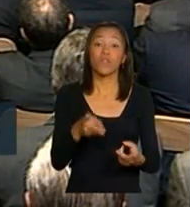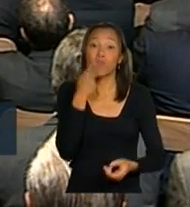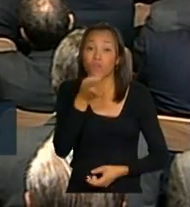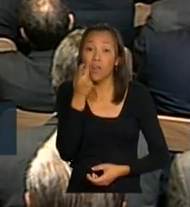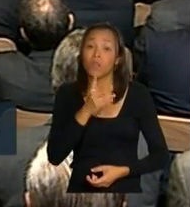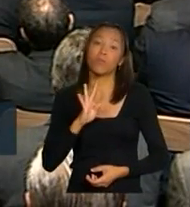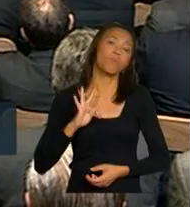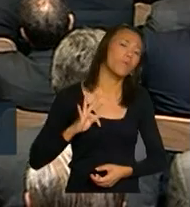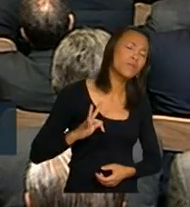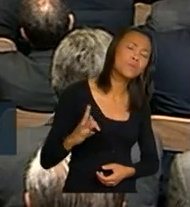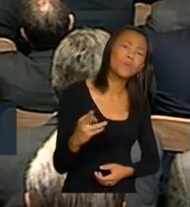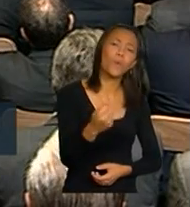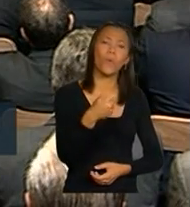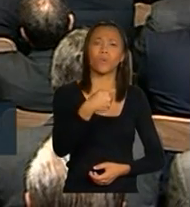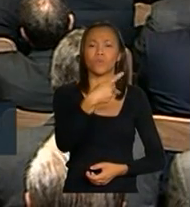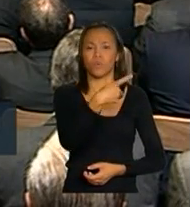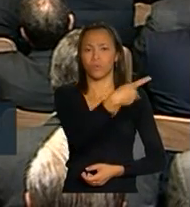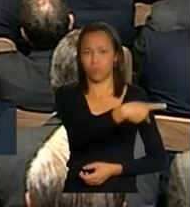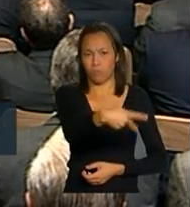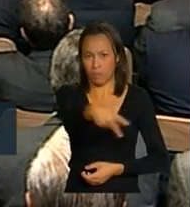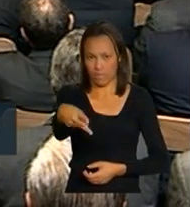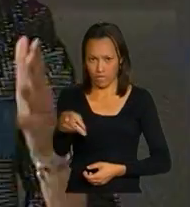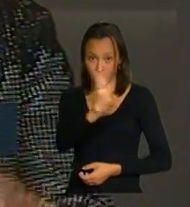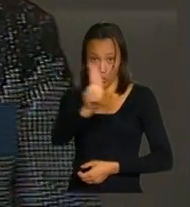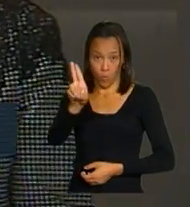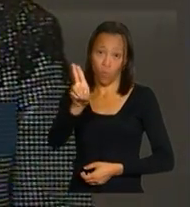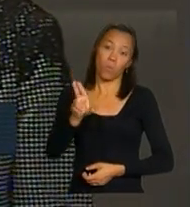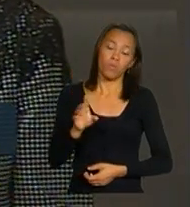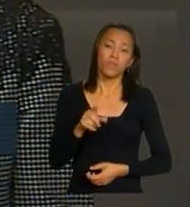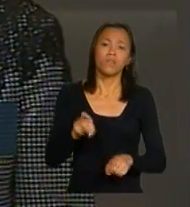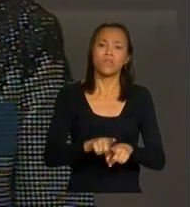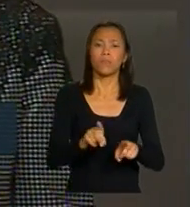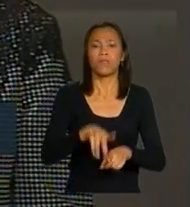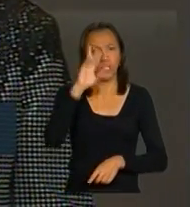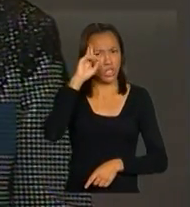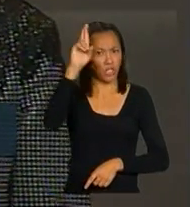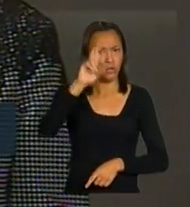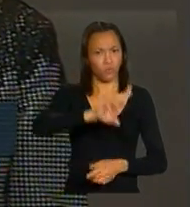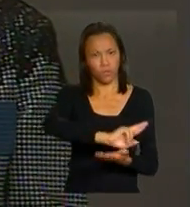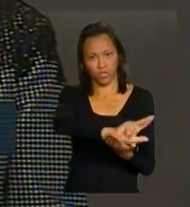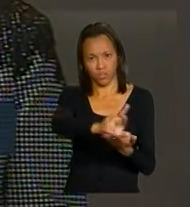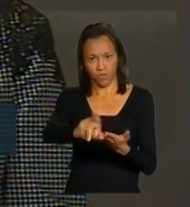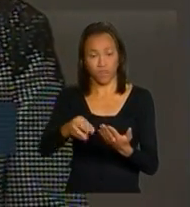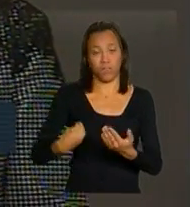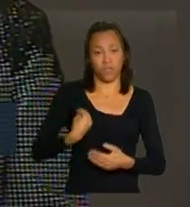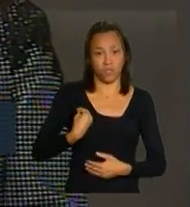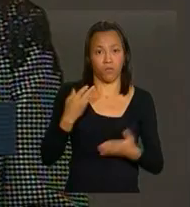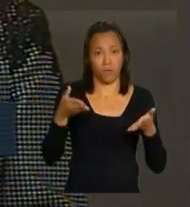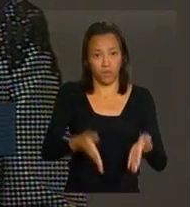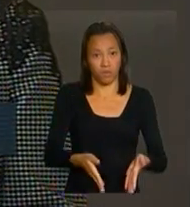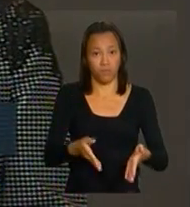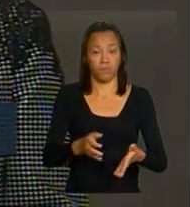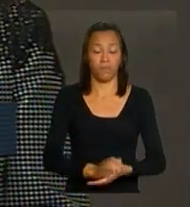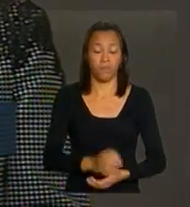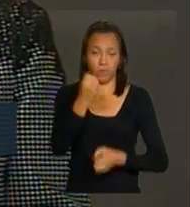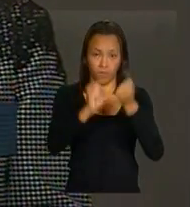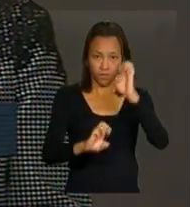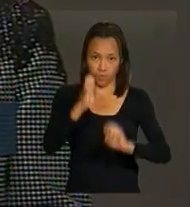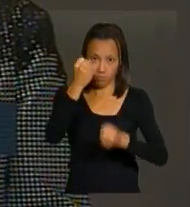para todos os presidentes de federações e diretores de federações de indústria aqui presentes.